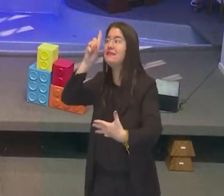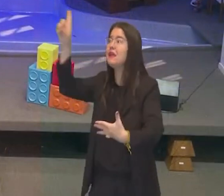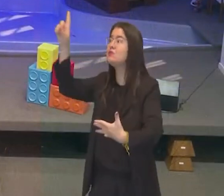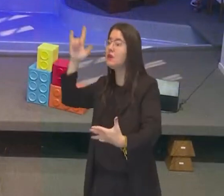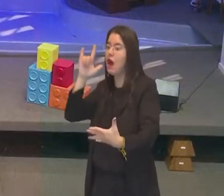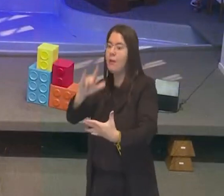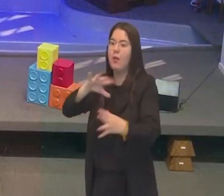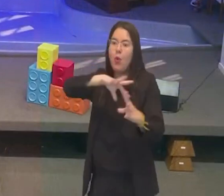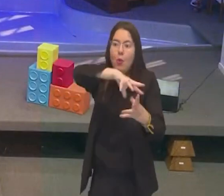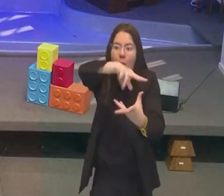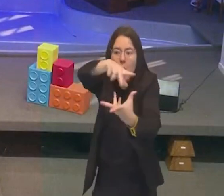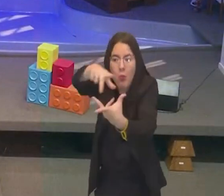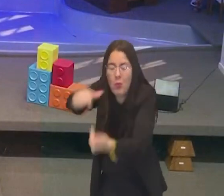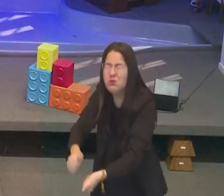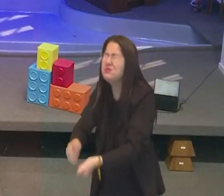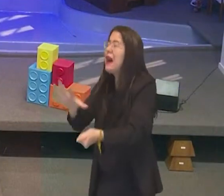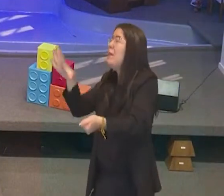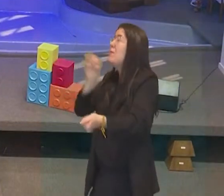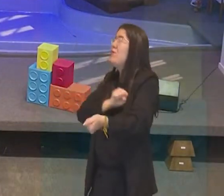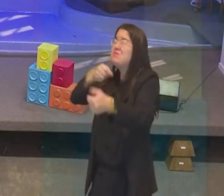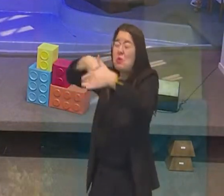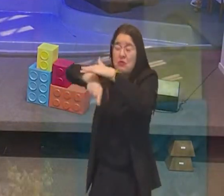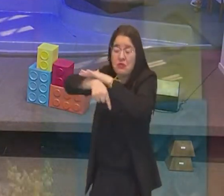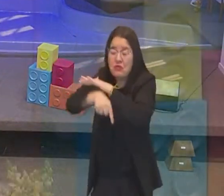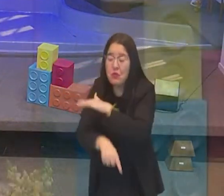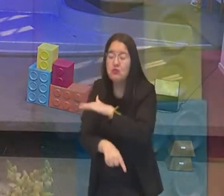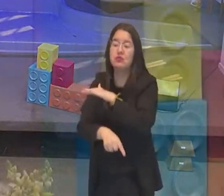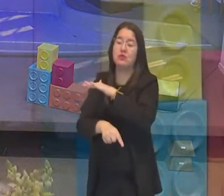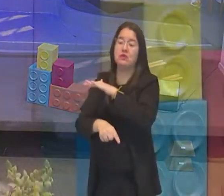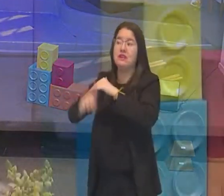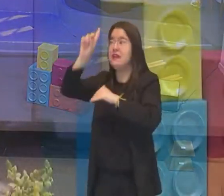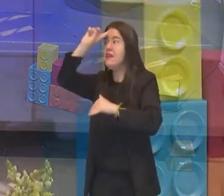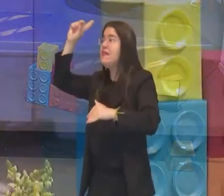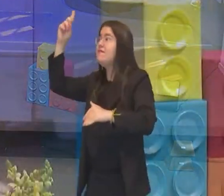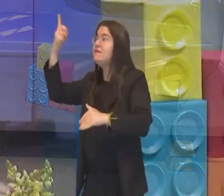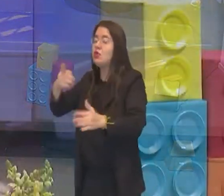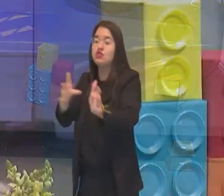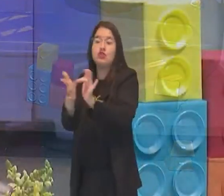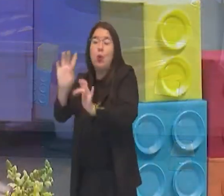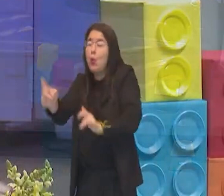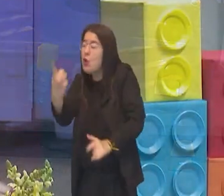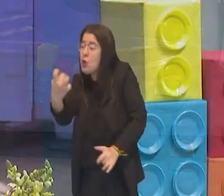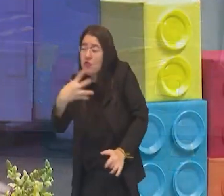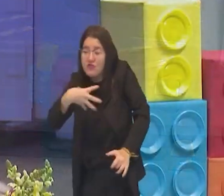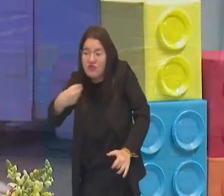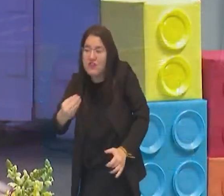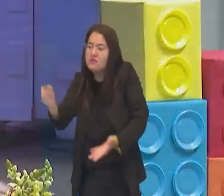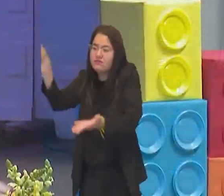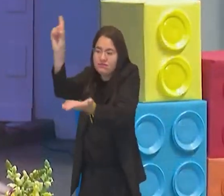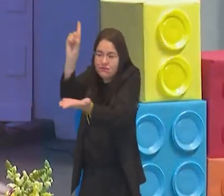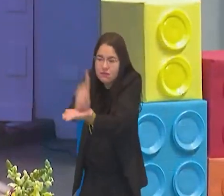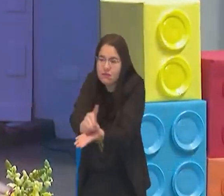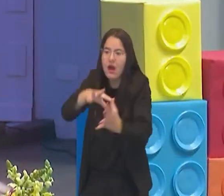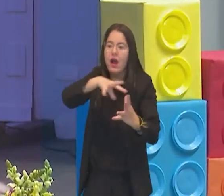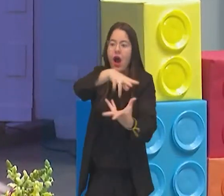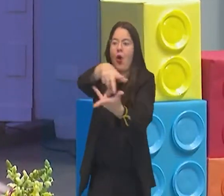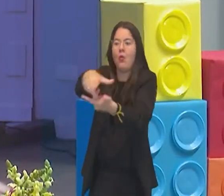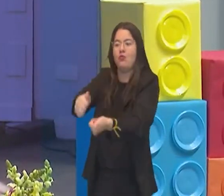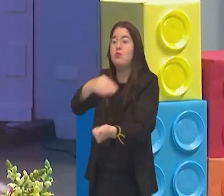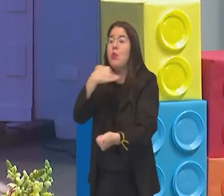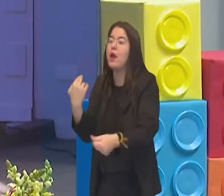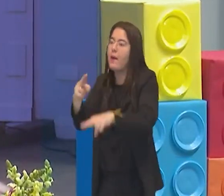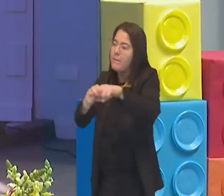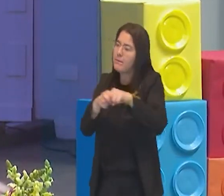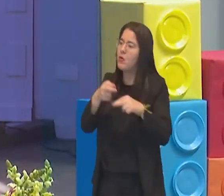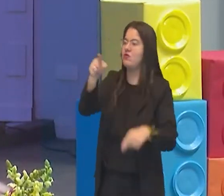mundo de tal maneira que enviou o seu único Filho. Jesus Cristo veio por você,